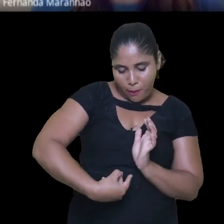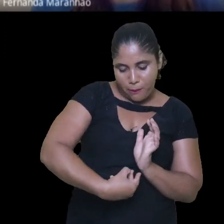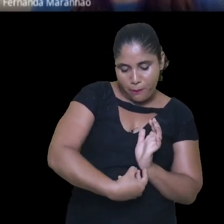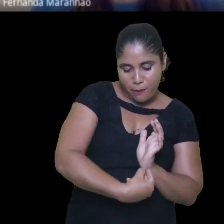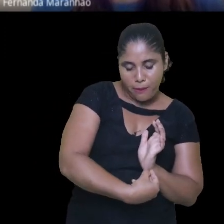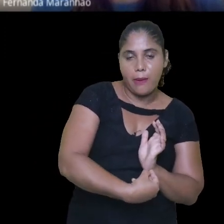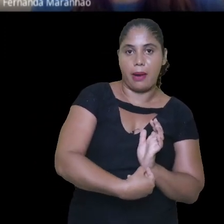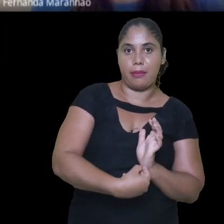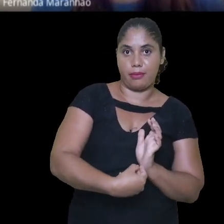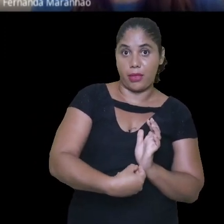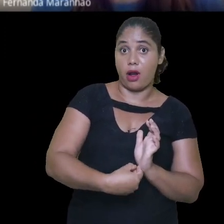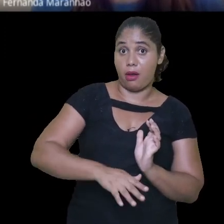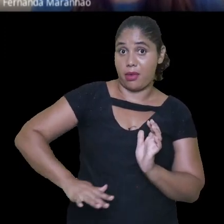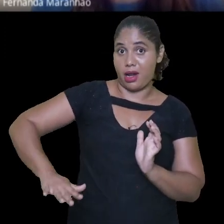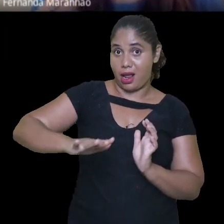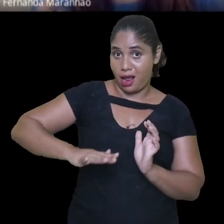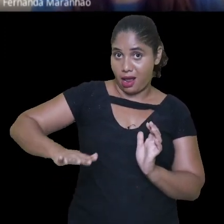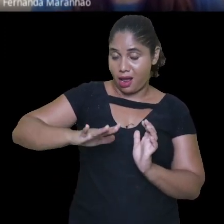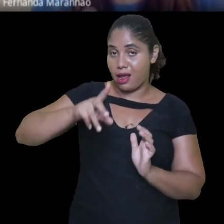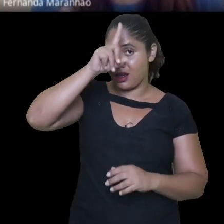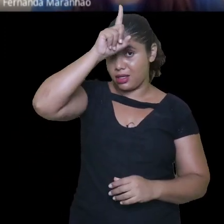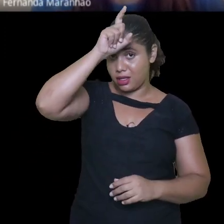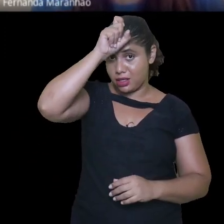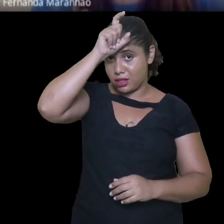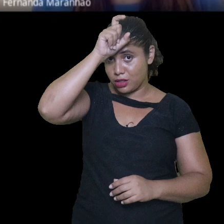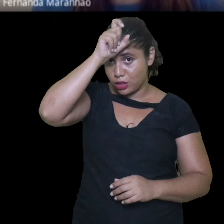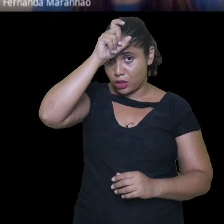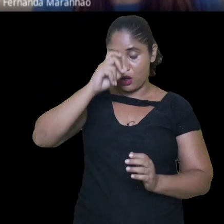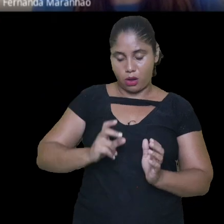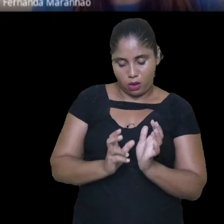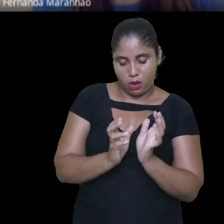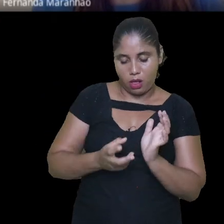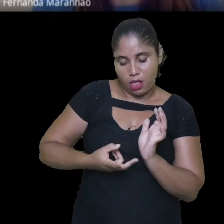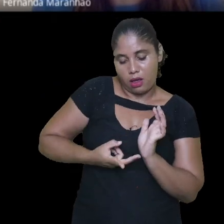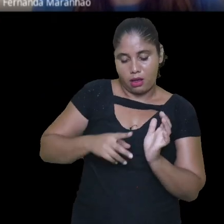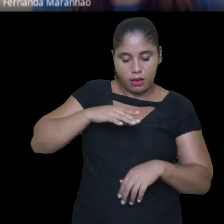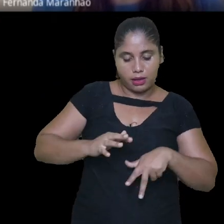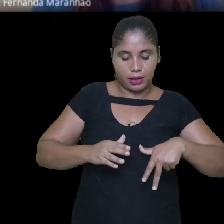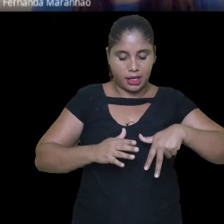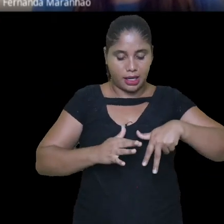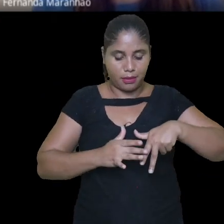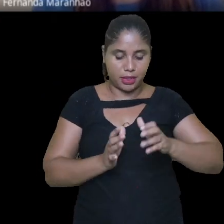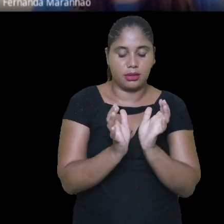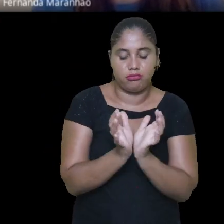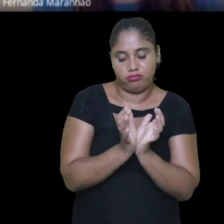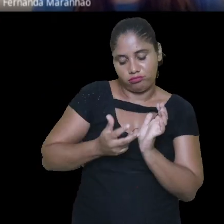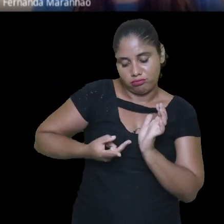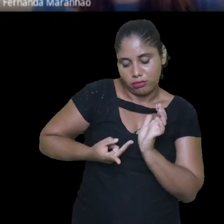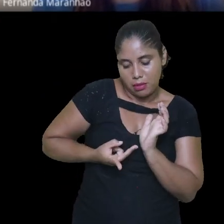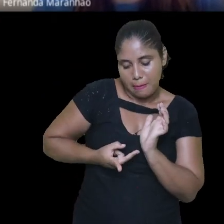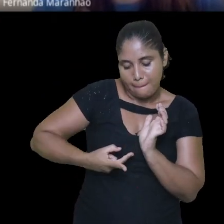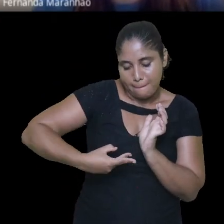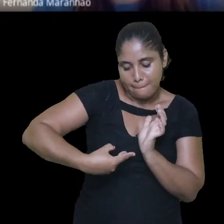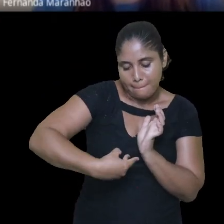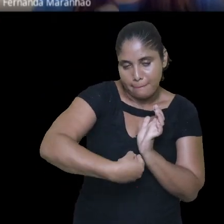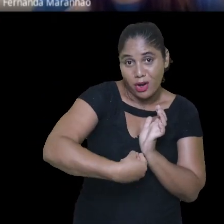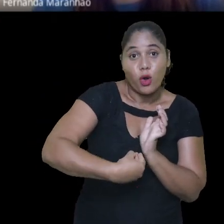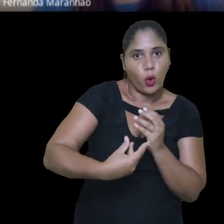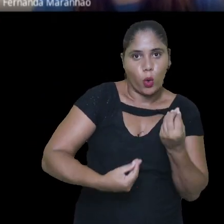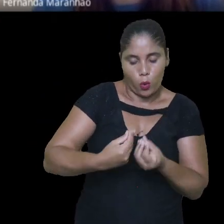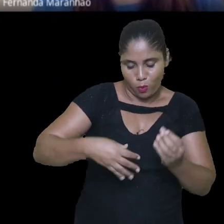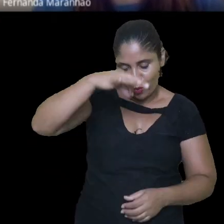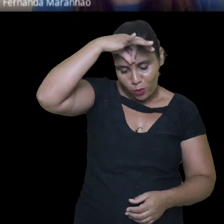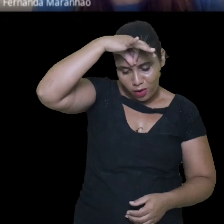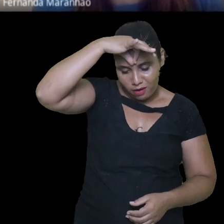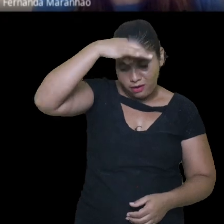internamento. O paciente recebe essa cirurgia realizada por via vaginal, em que os pontos são dados em